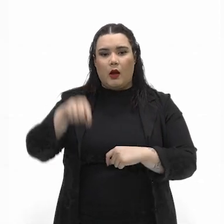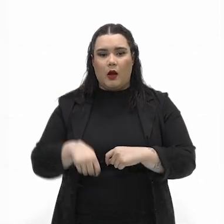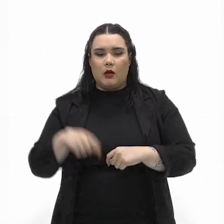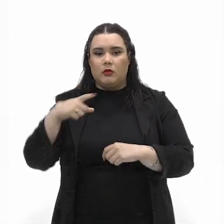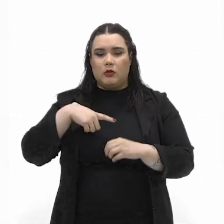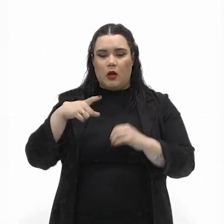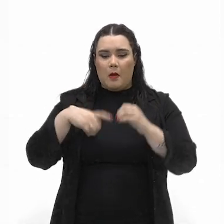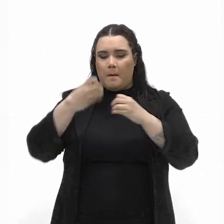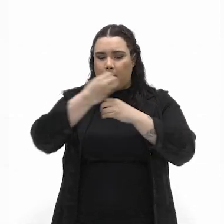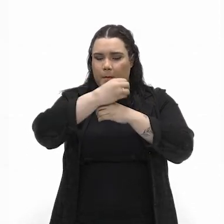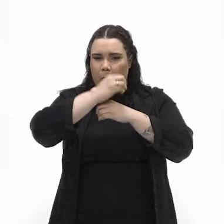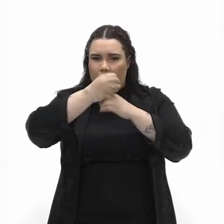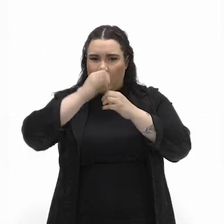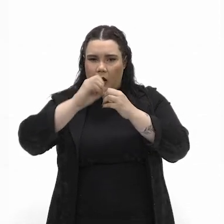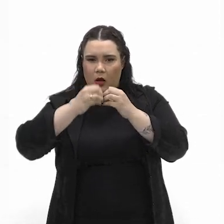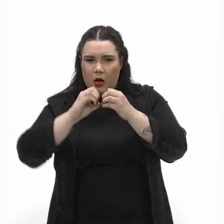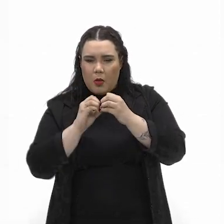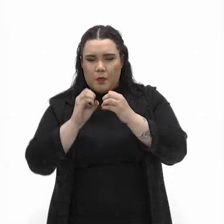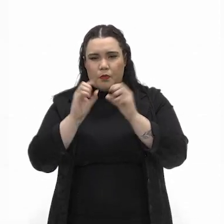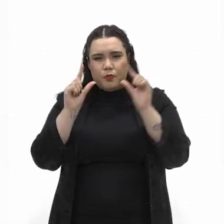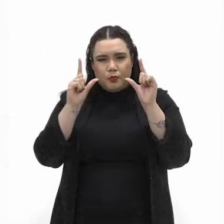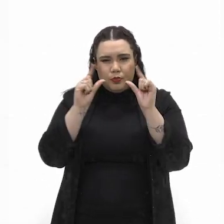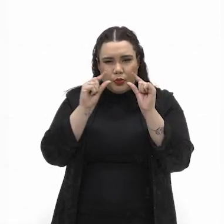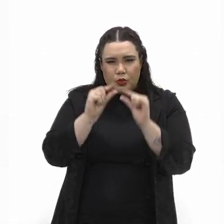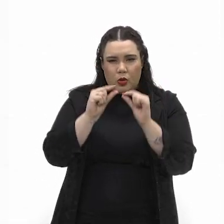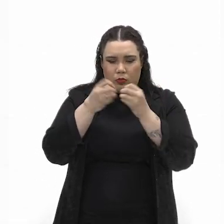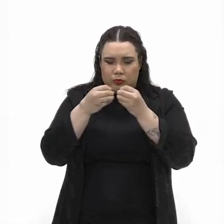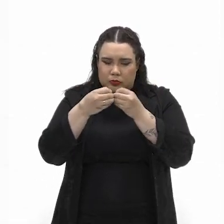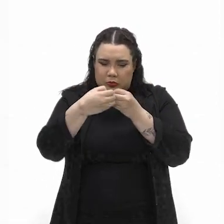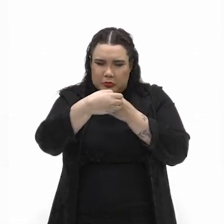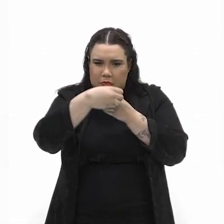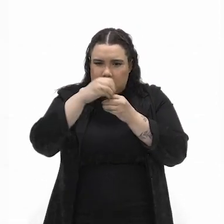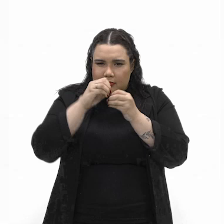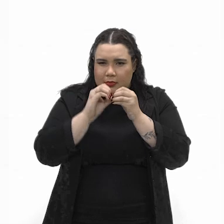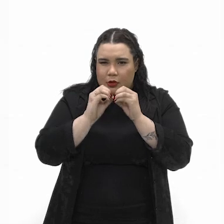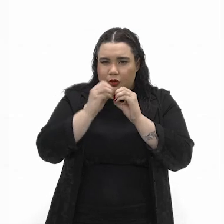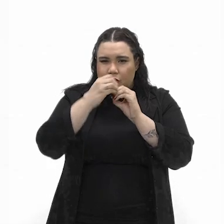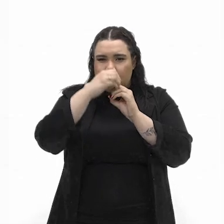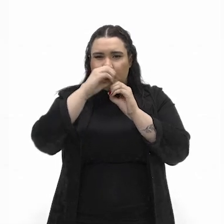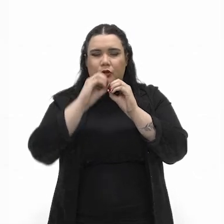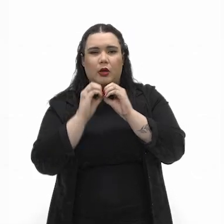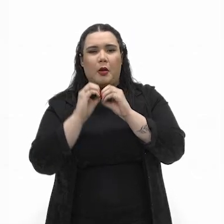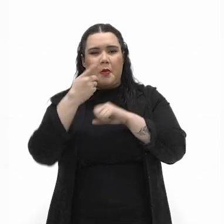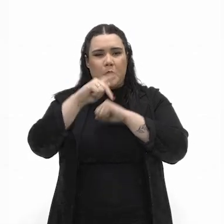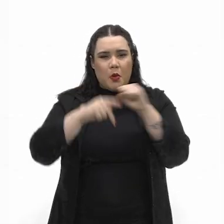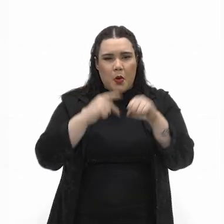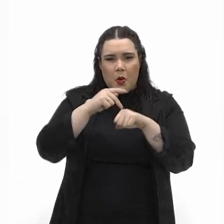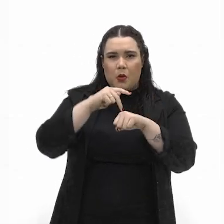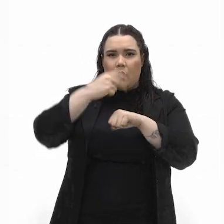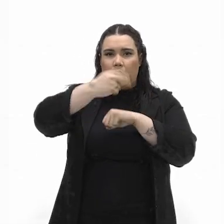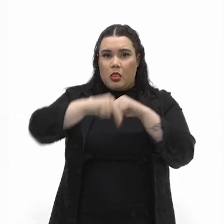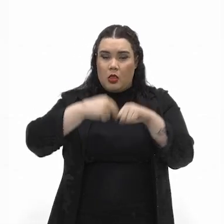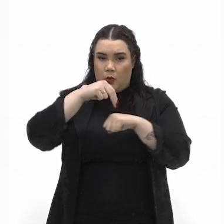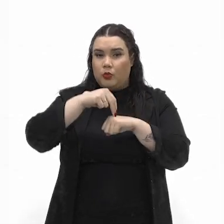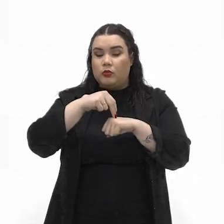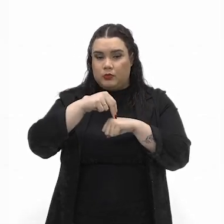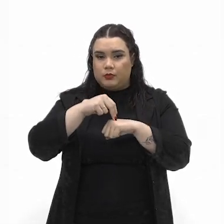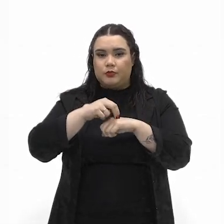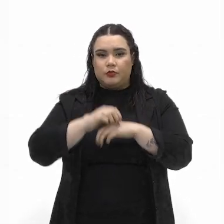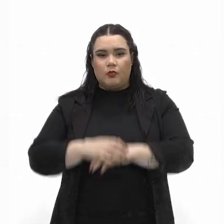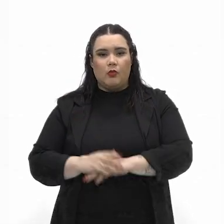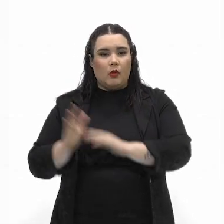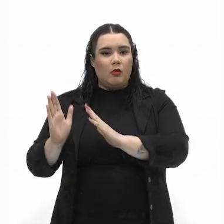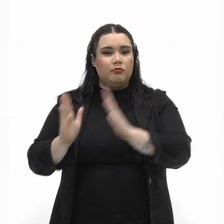entre partículas muito pequenas e muito próximas uma da outra, a ligação de prótons e nêutrons. E nós também temos